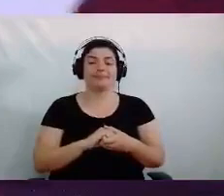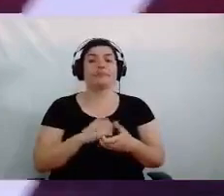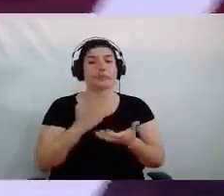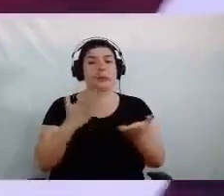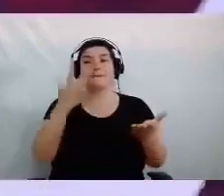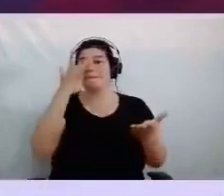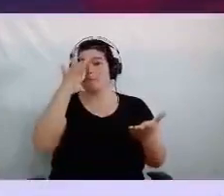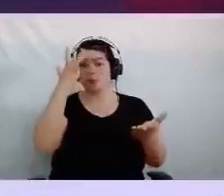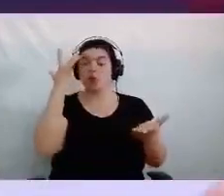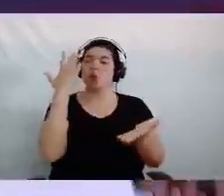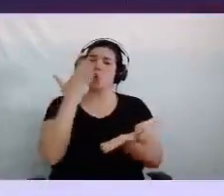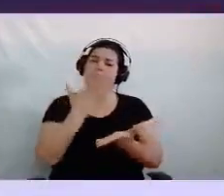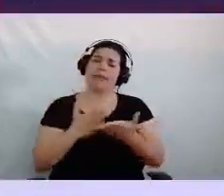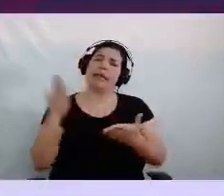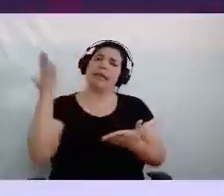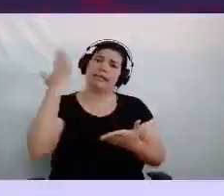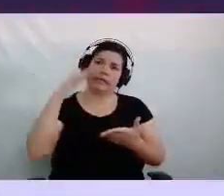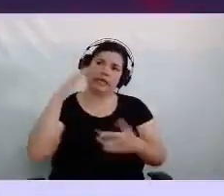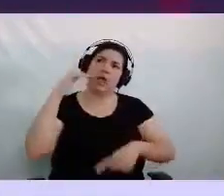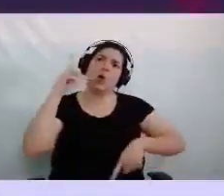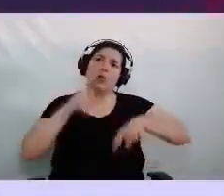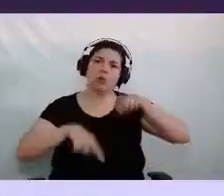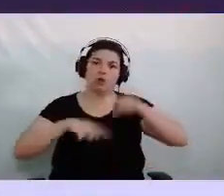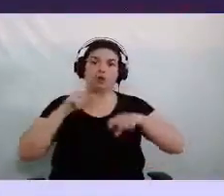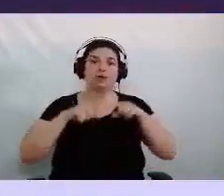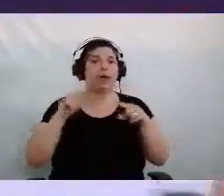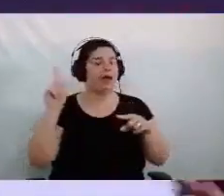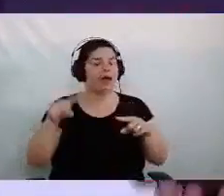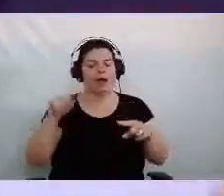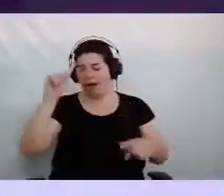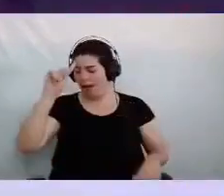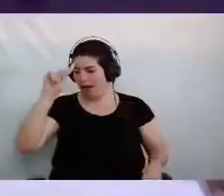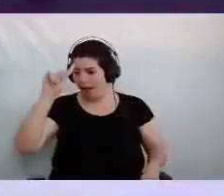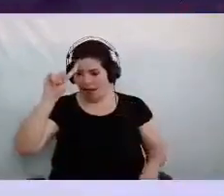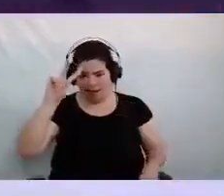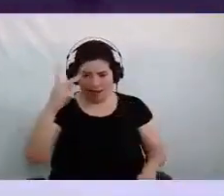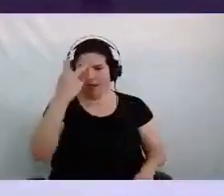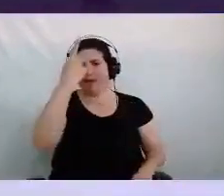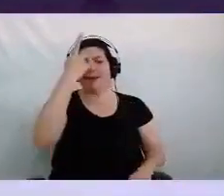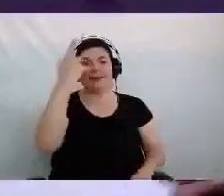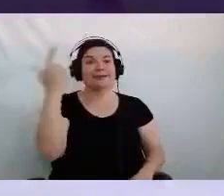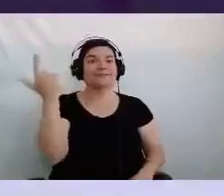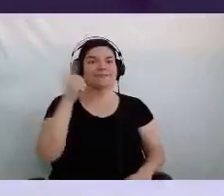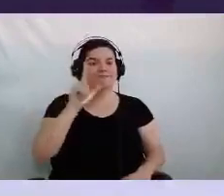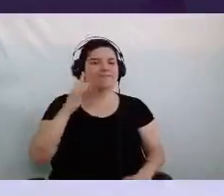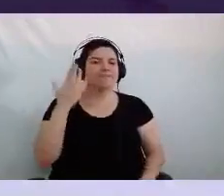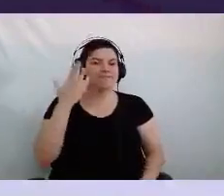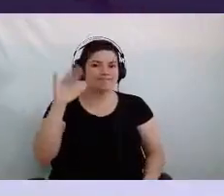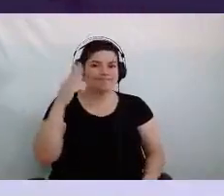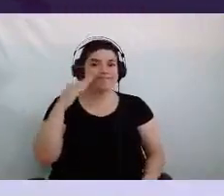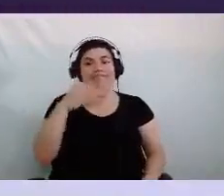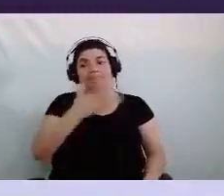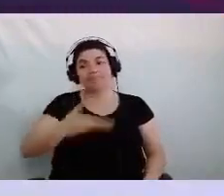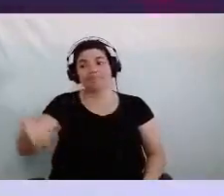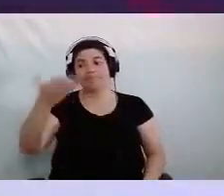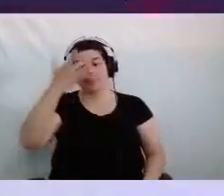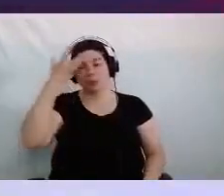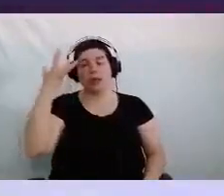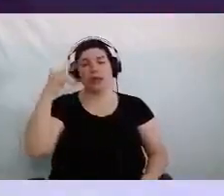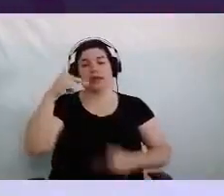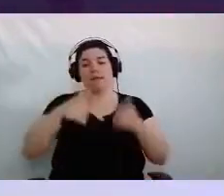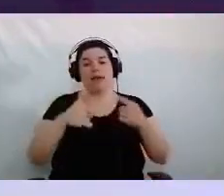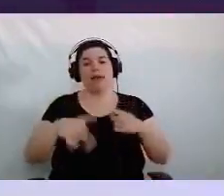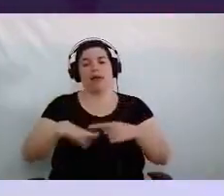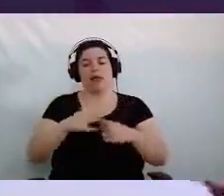começaram a tangibilizar sobre o produto. E aqui é a virada de chave para uma inception de pessoas não tecnológicas. A capacidade